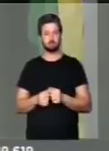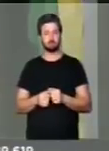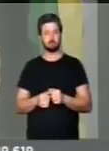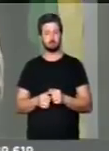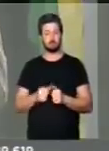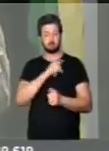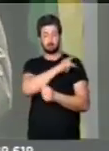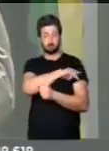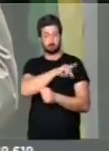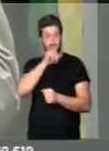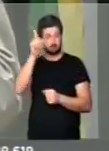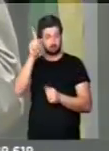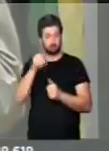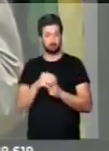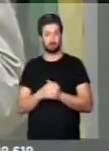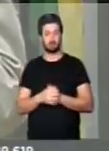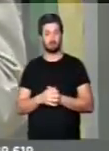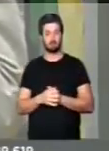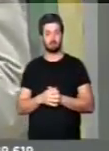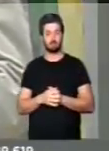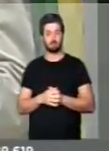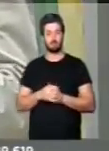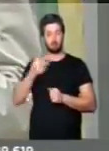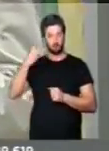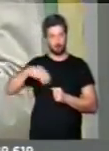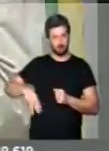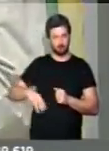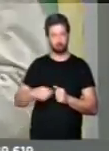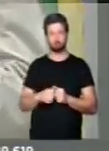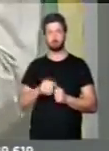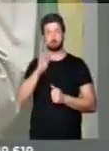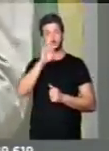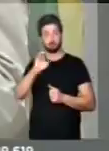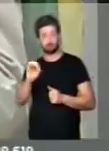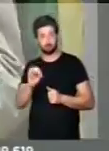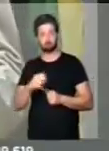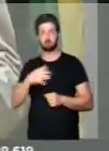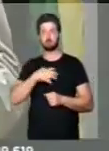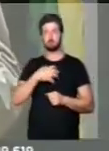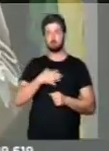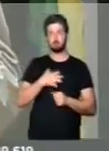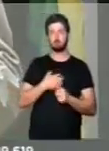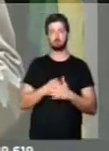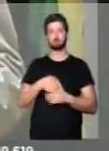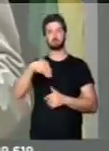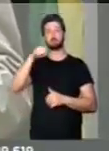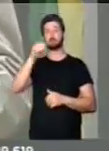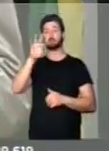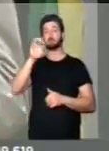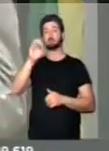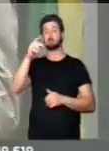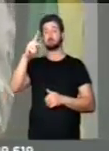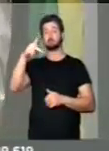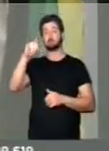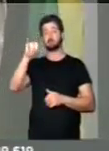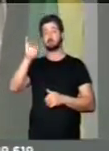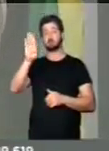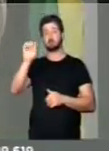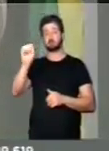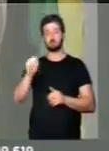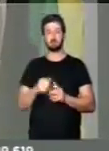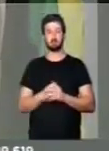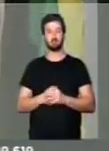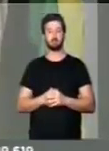do Piauí, do Maranhão, do Tocantins, da Bahia, do Matopiba, por realmente